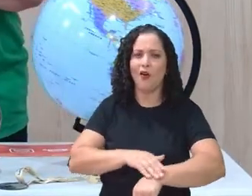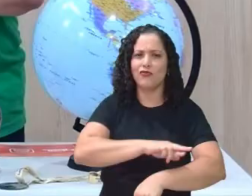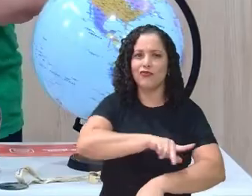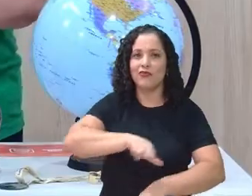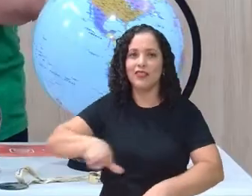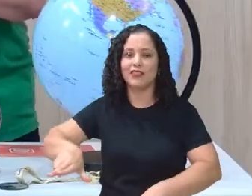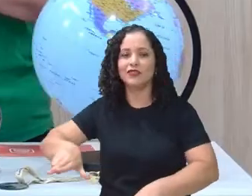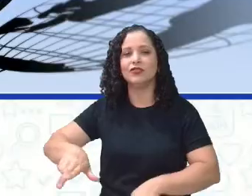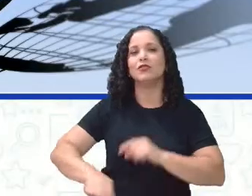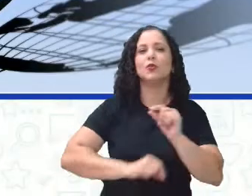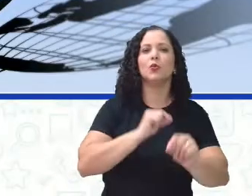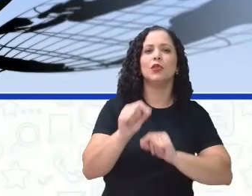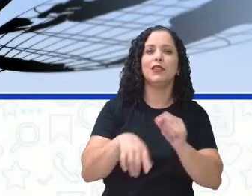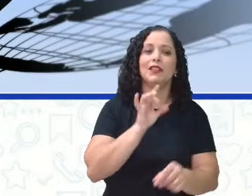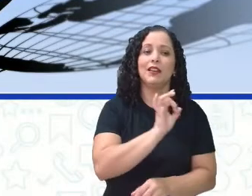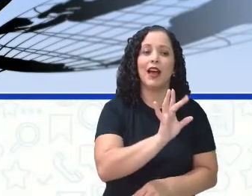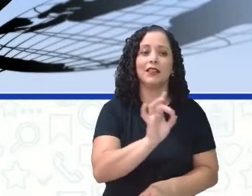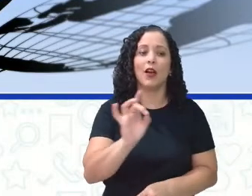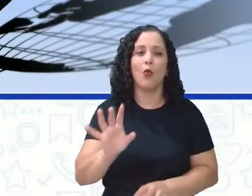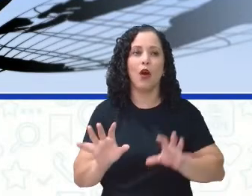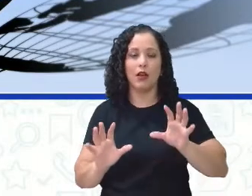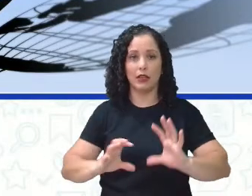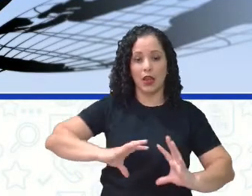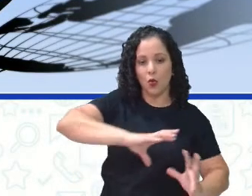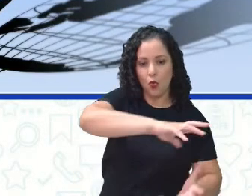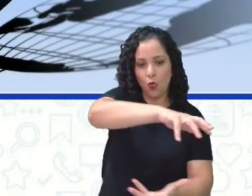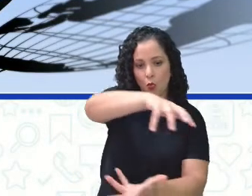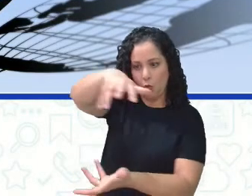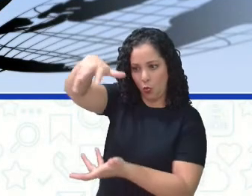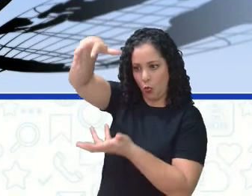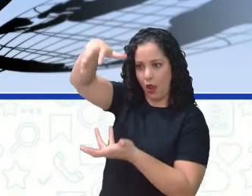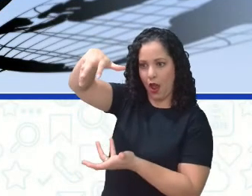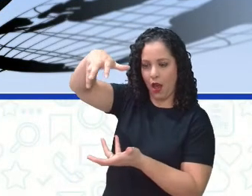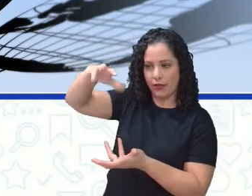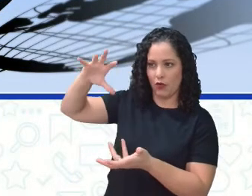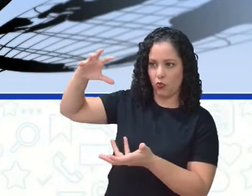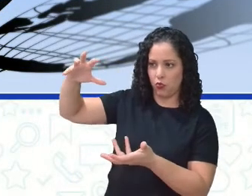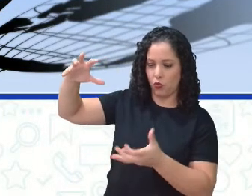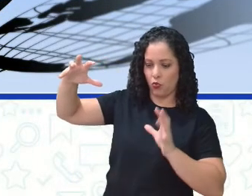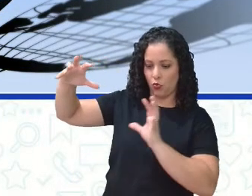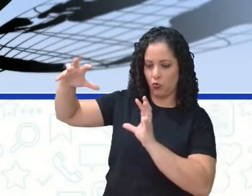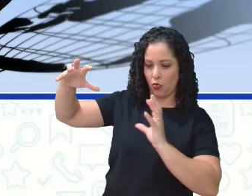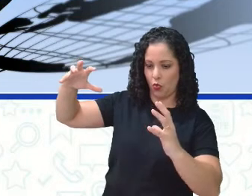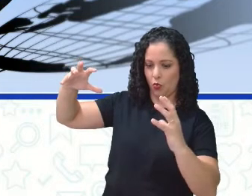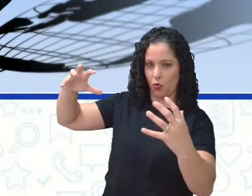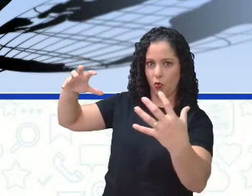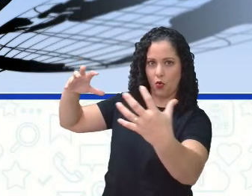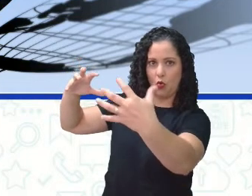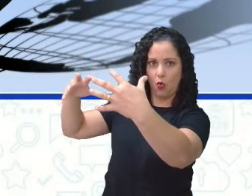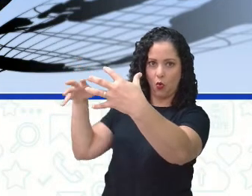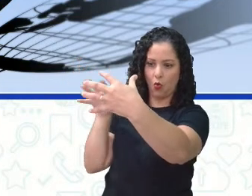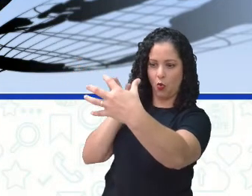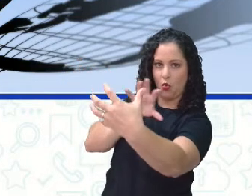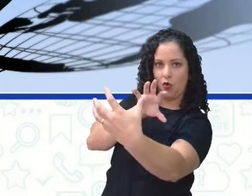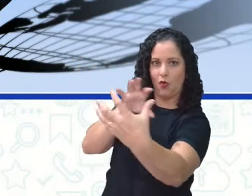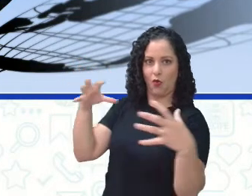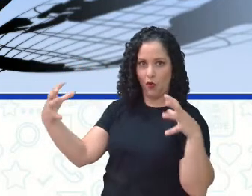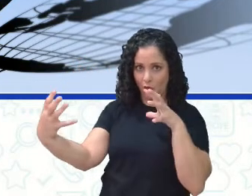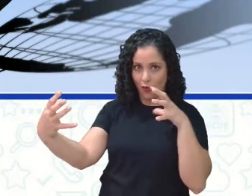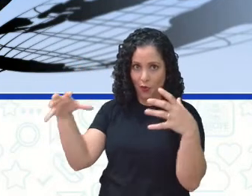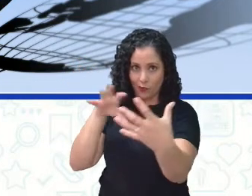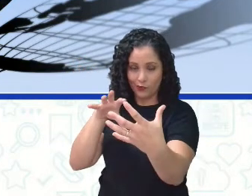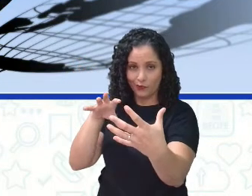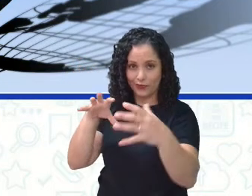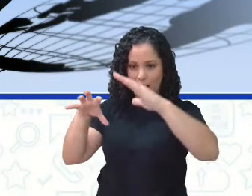fusos horários são cada uma dessas áreas fusiformes, né, por isso que em forma de fuso, que convencionalmente se divide